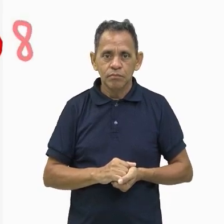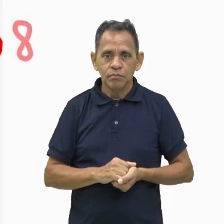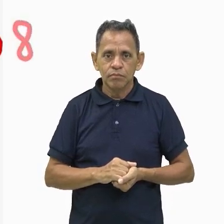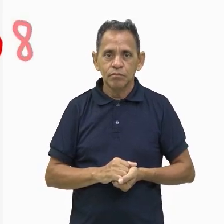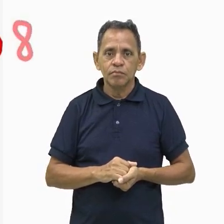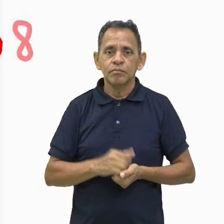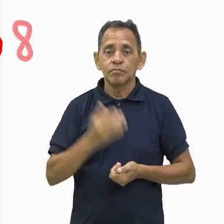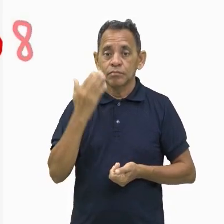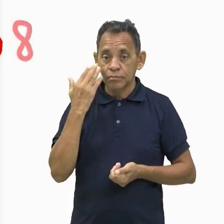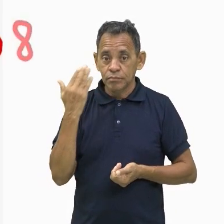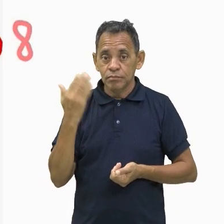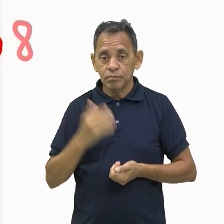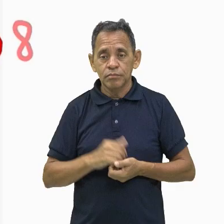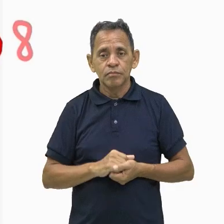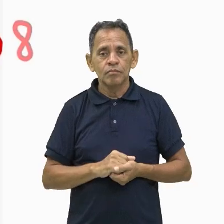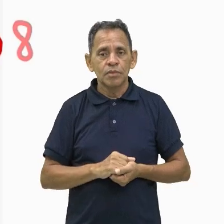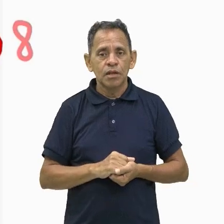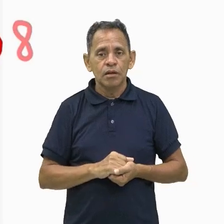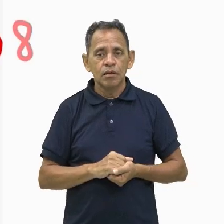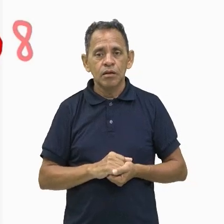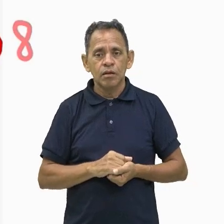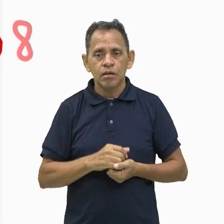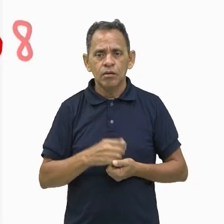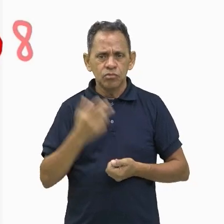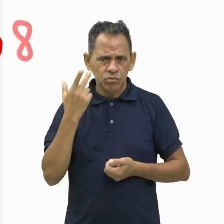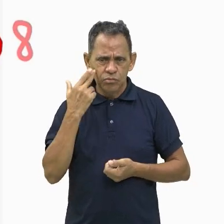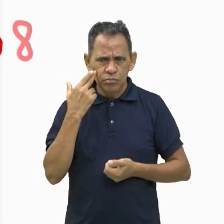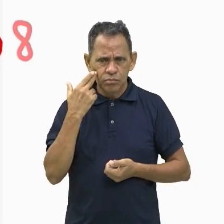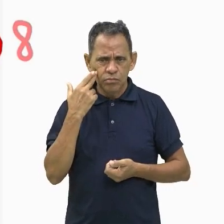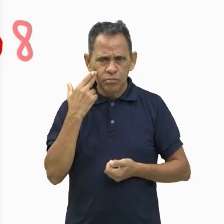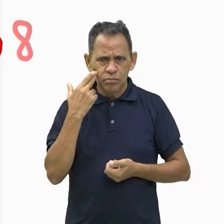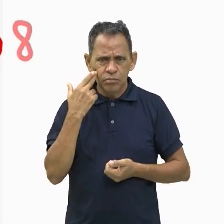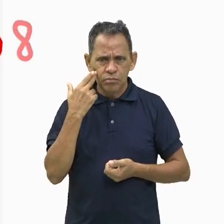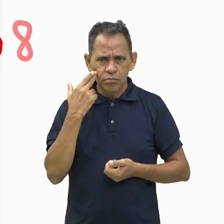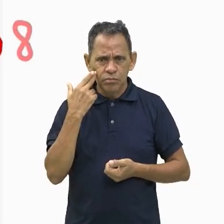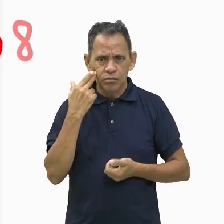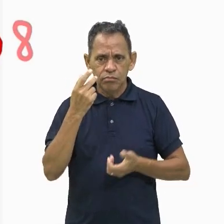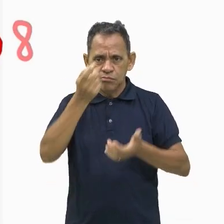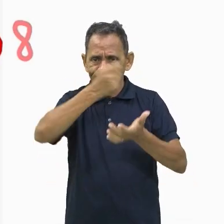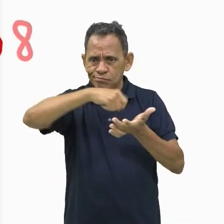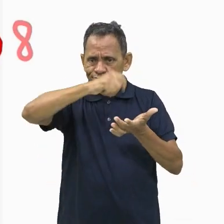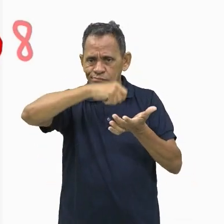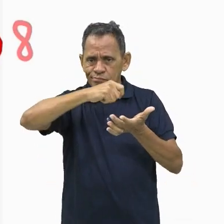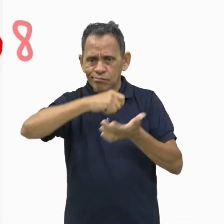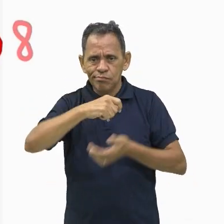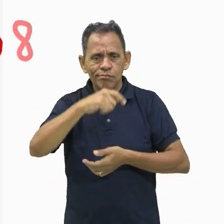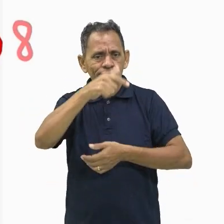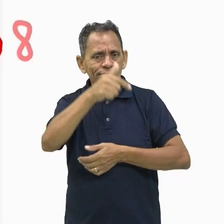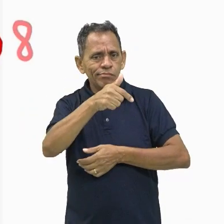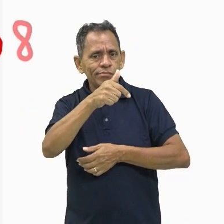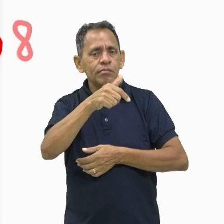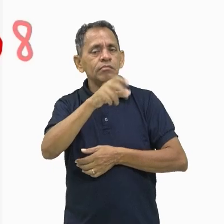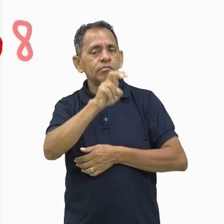408. Mas olha só, é normal a gente escrever